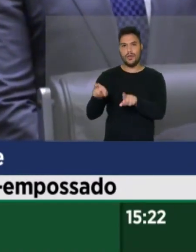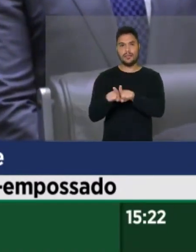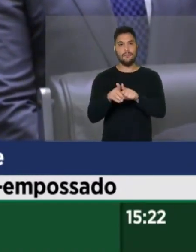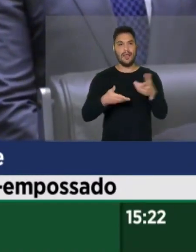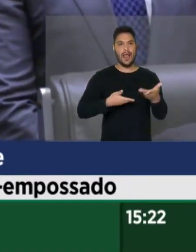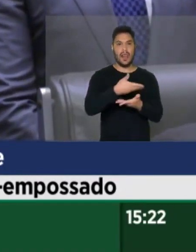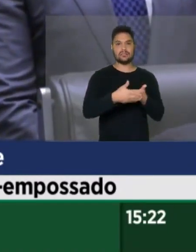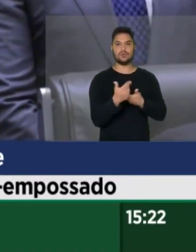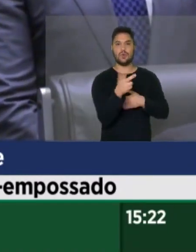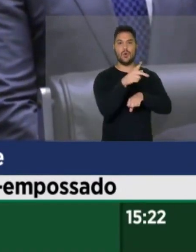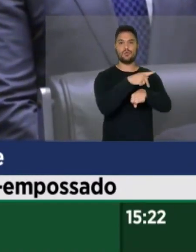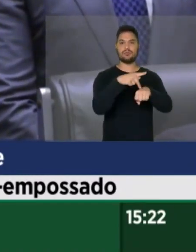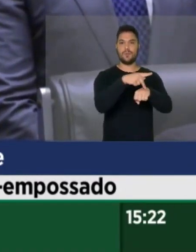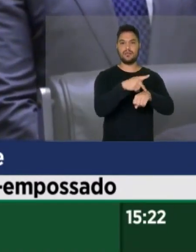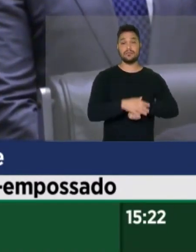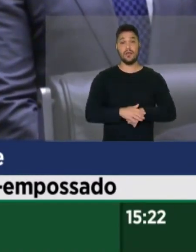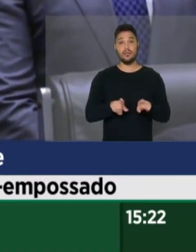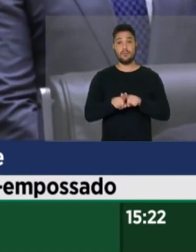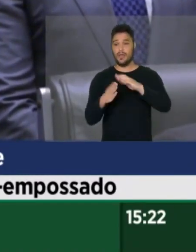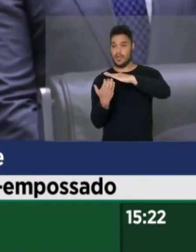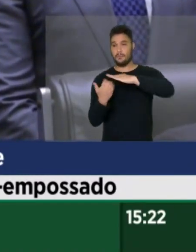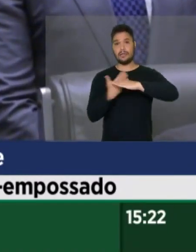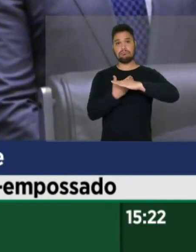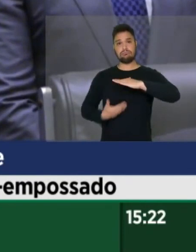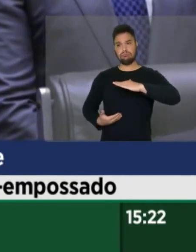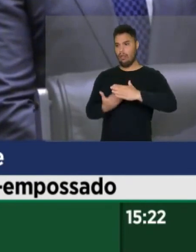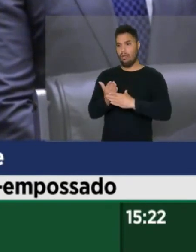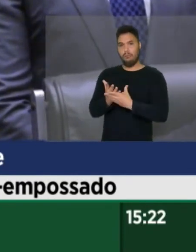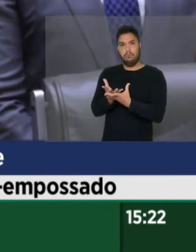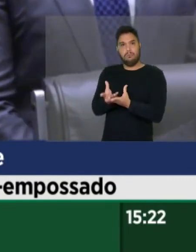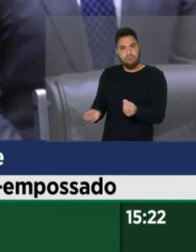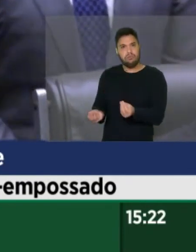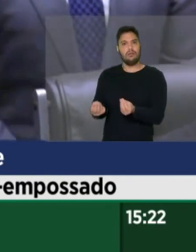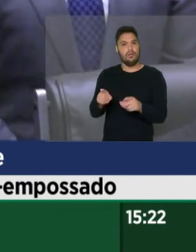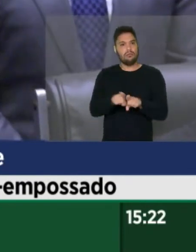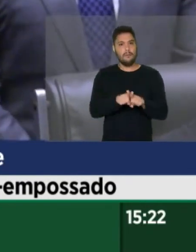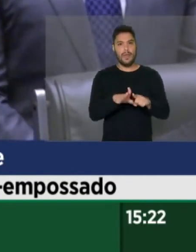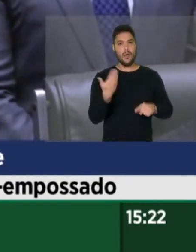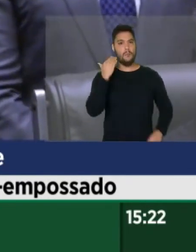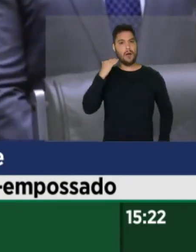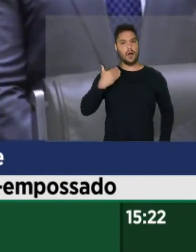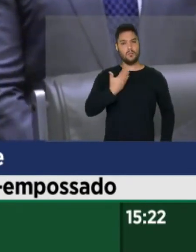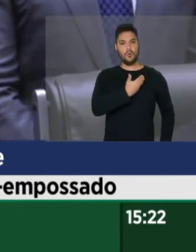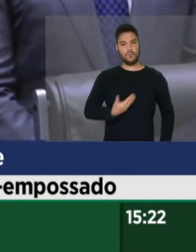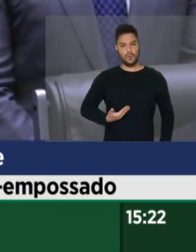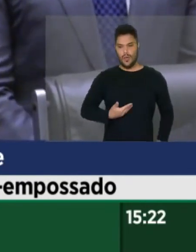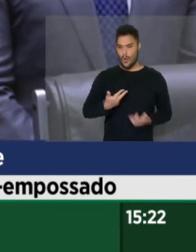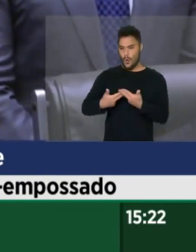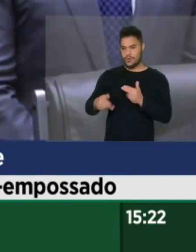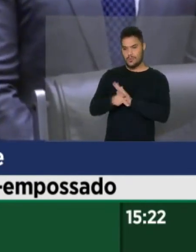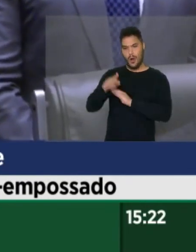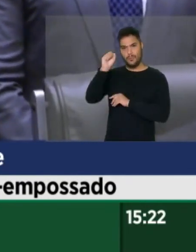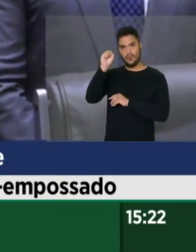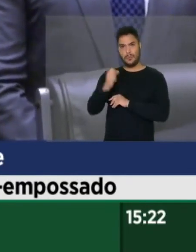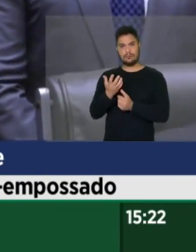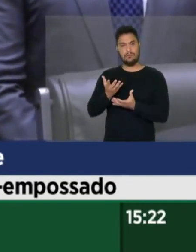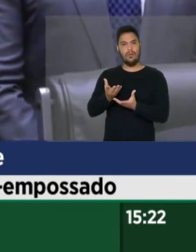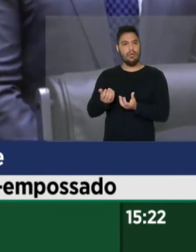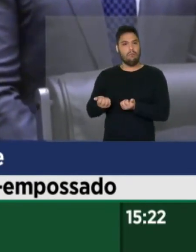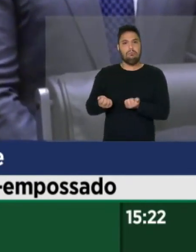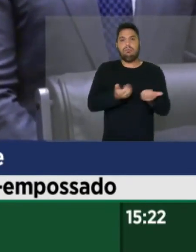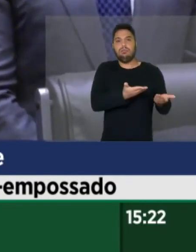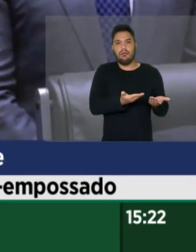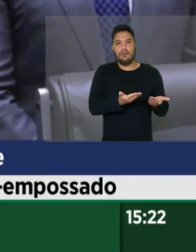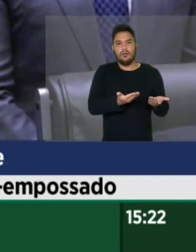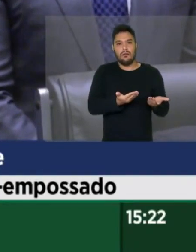de lapidaram as estatais os bancos públicos entregaram o patrimônio nacional o recurso do país foram